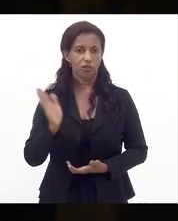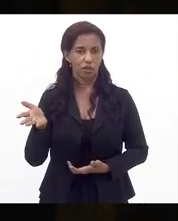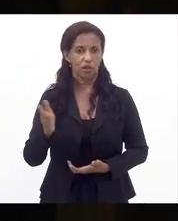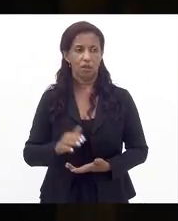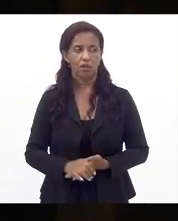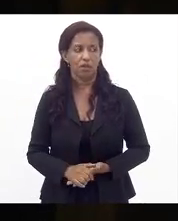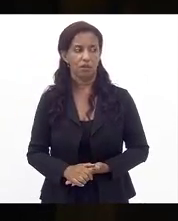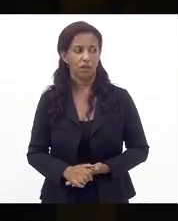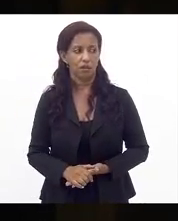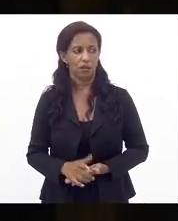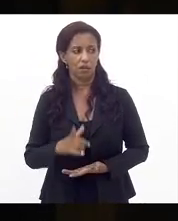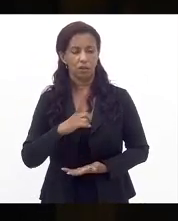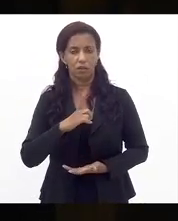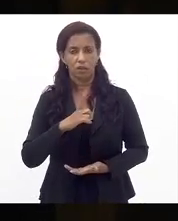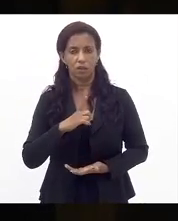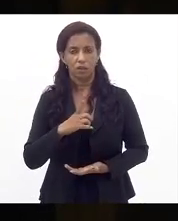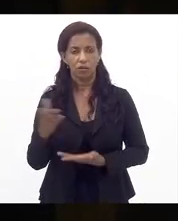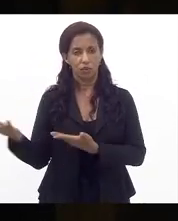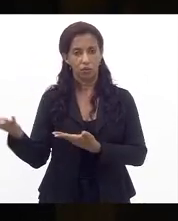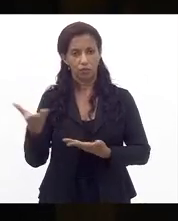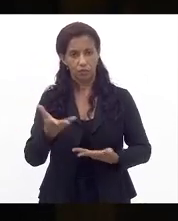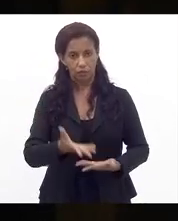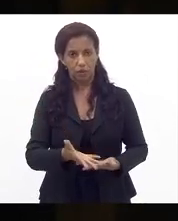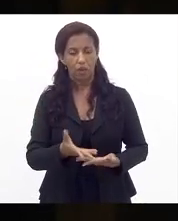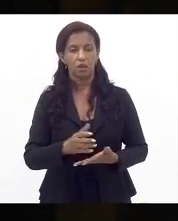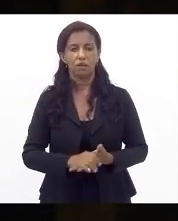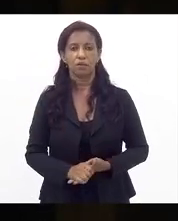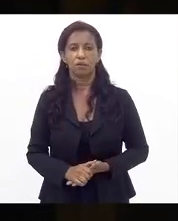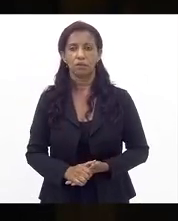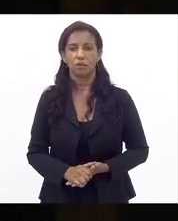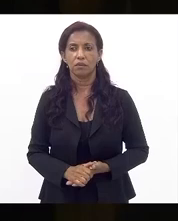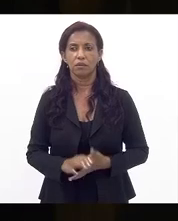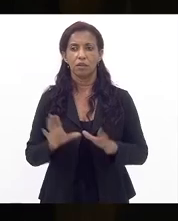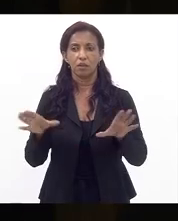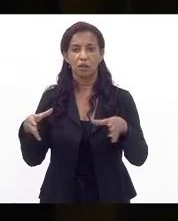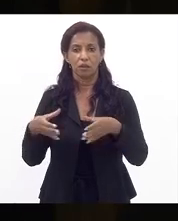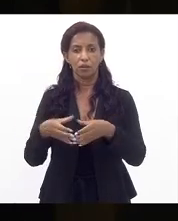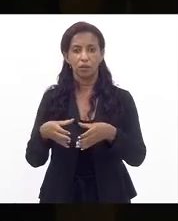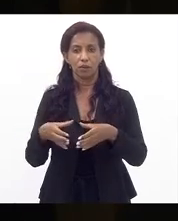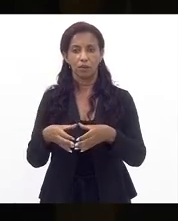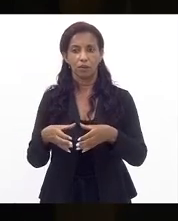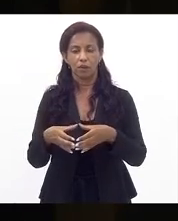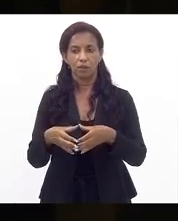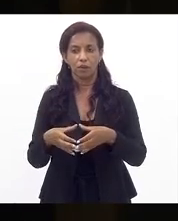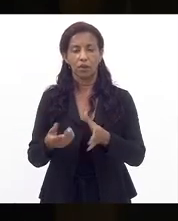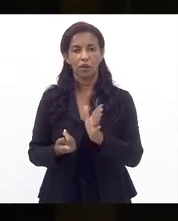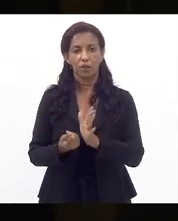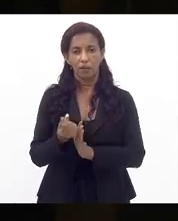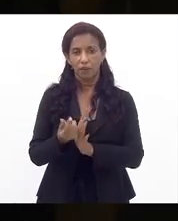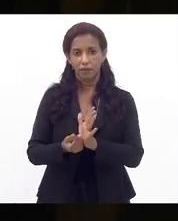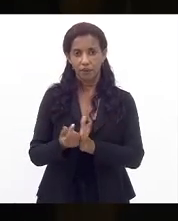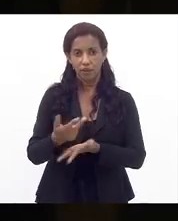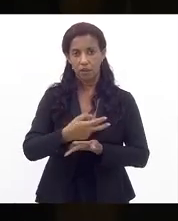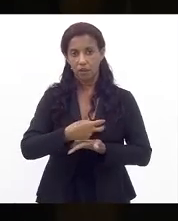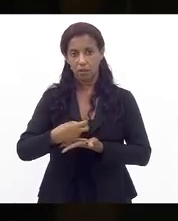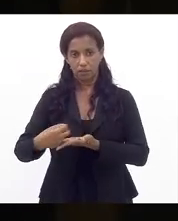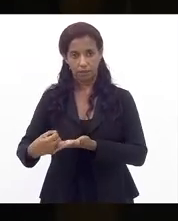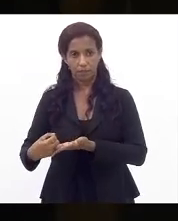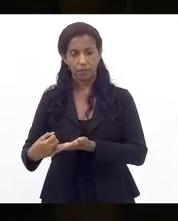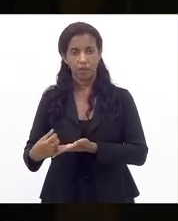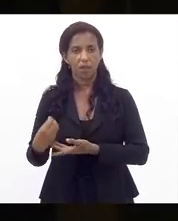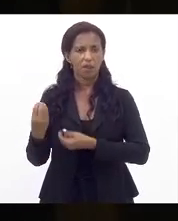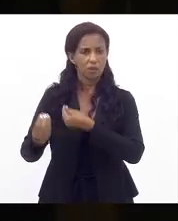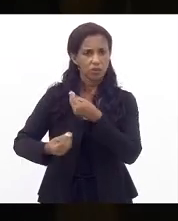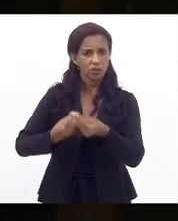me tinha convidado e convocado para na comissão de Finanças e tributação que a